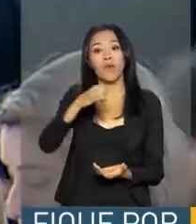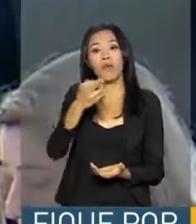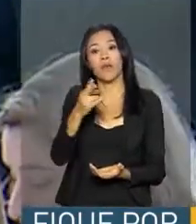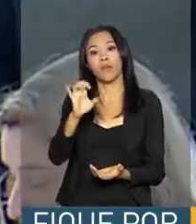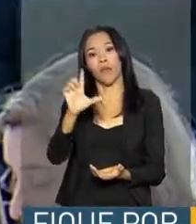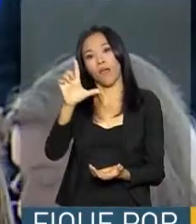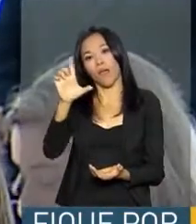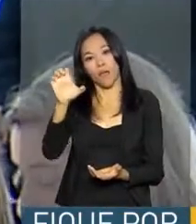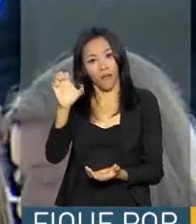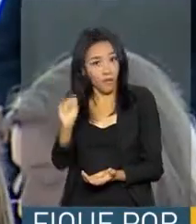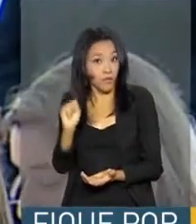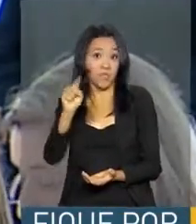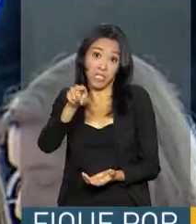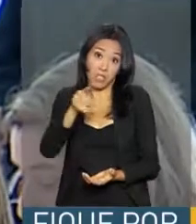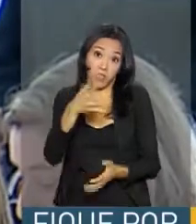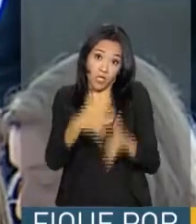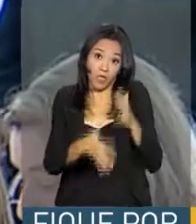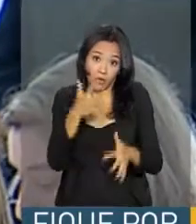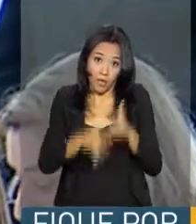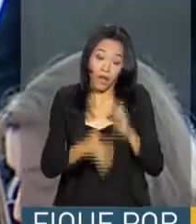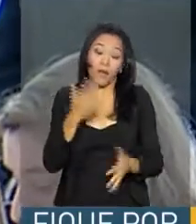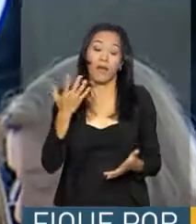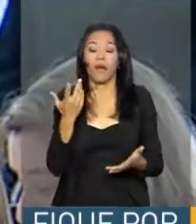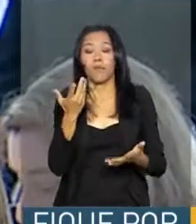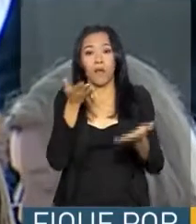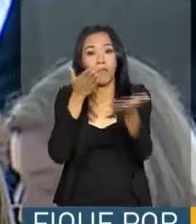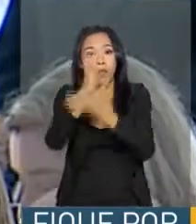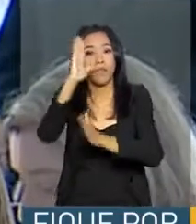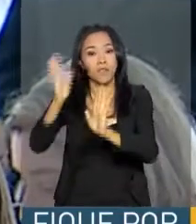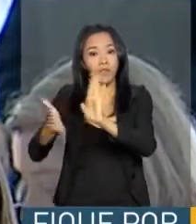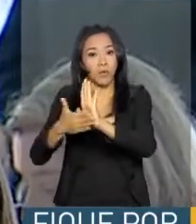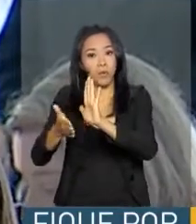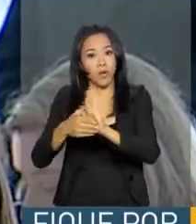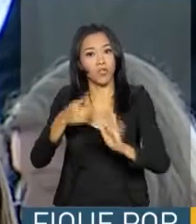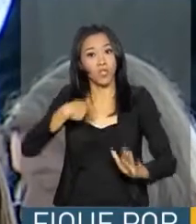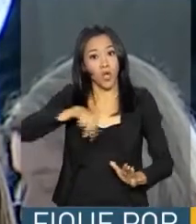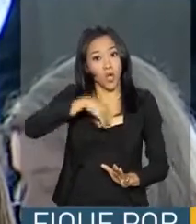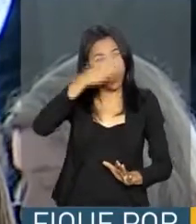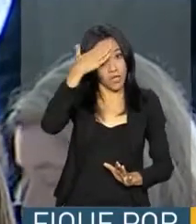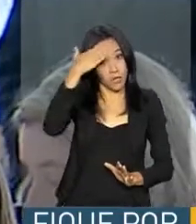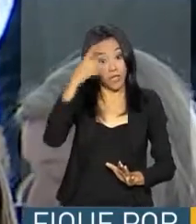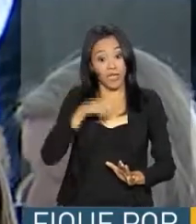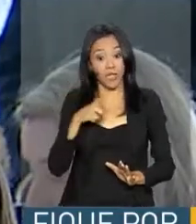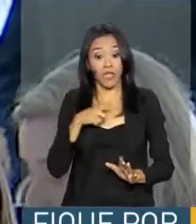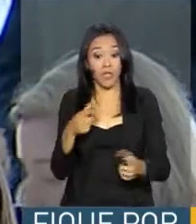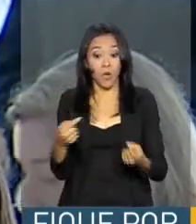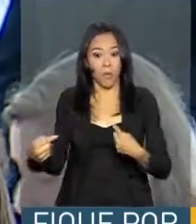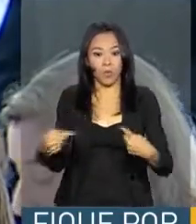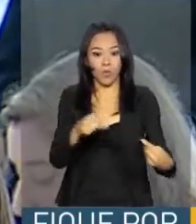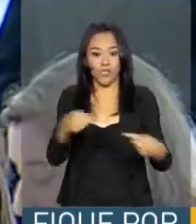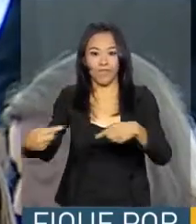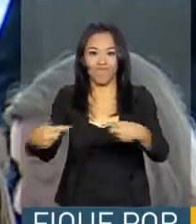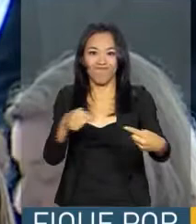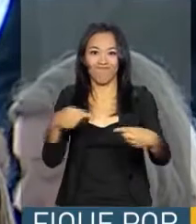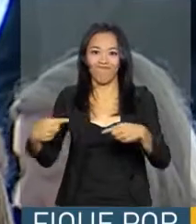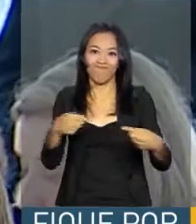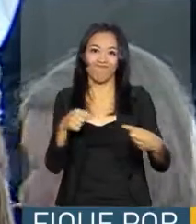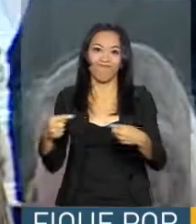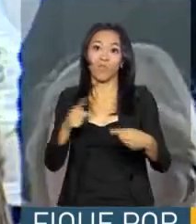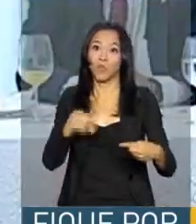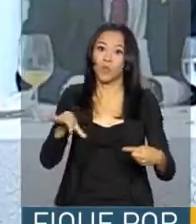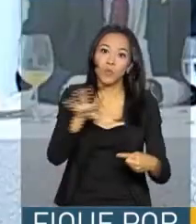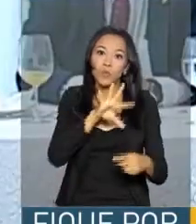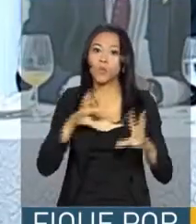a candidatura do ministro para aprovação de reformas, uma vez que a gente sabe que no jogo político tudo influencia no ano